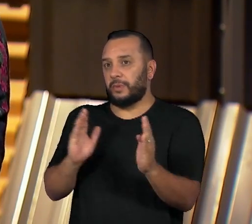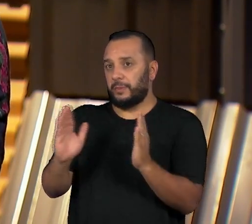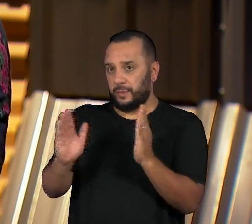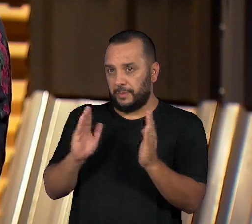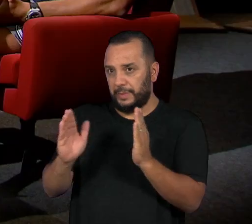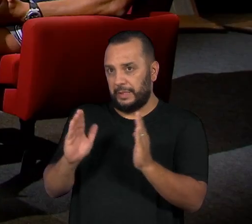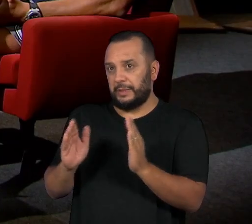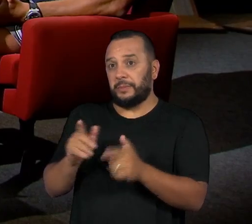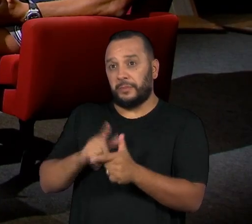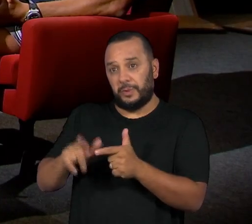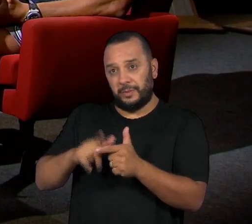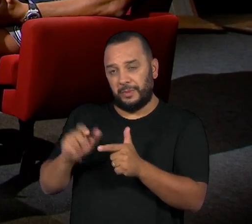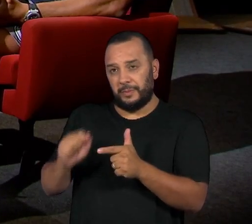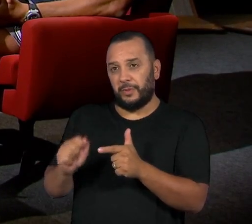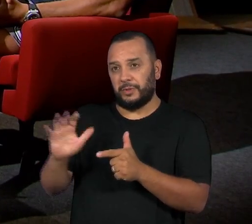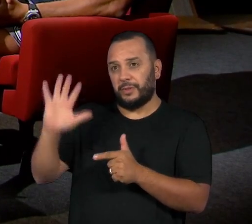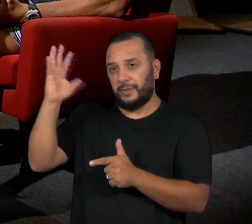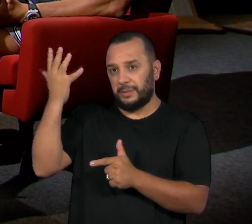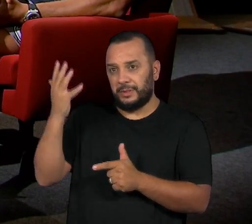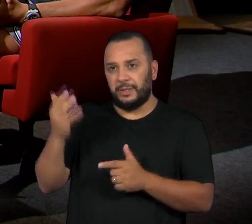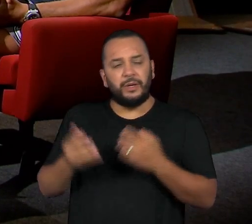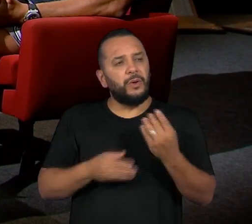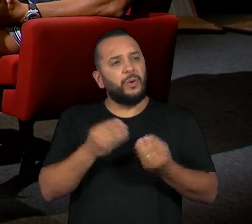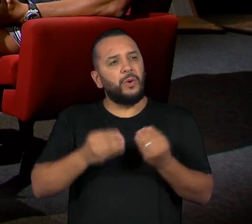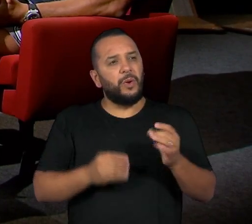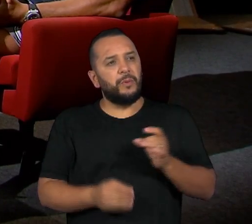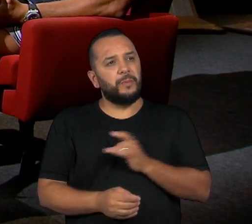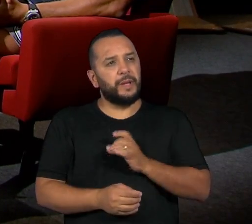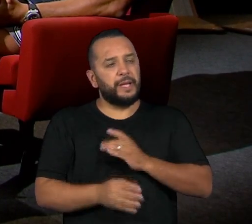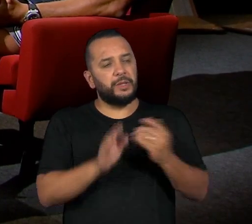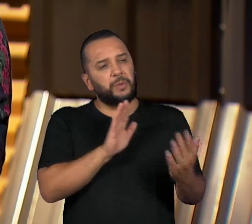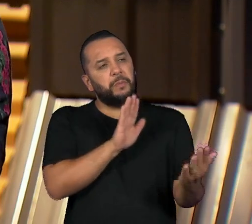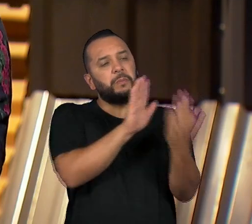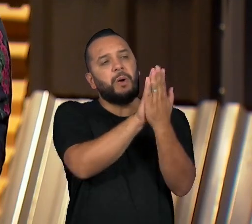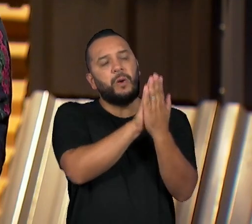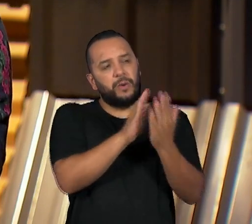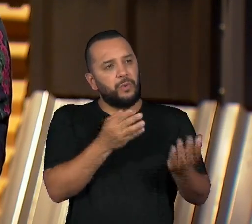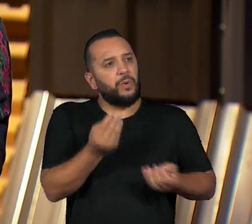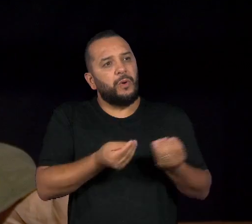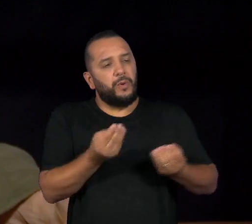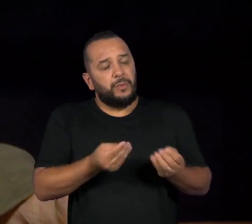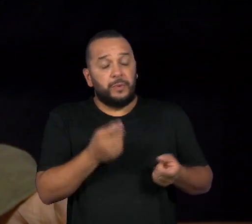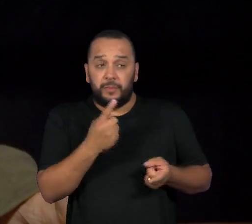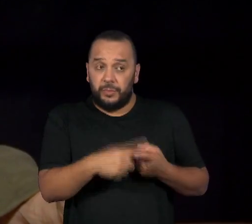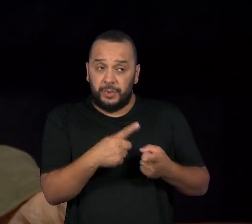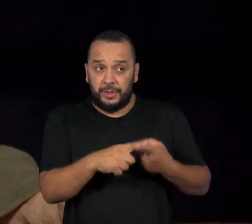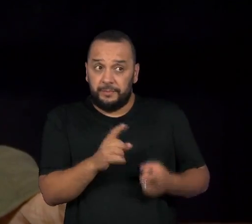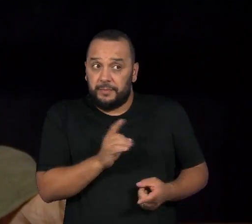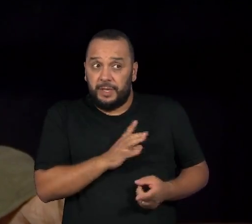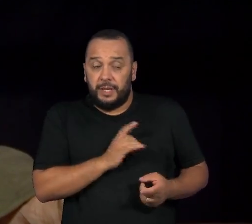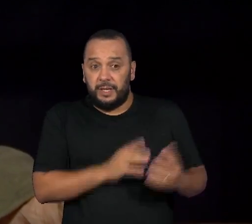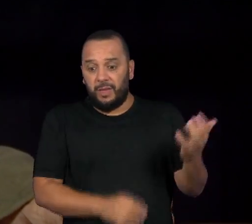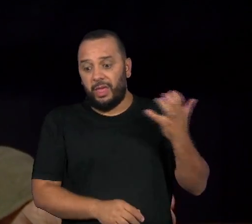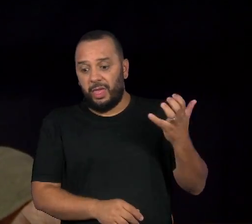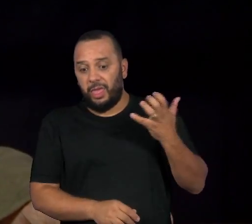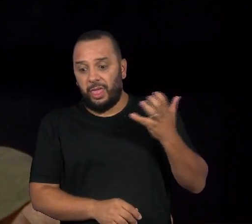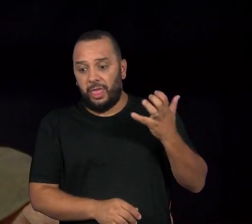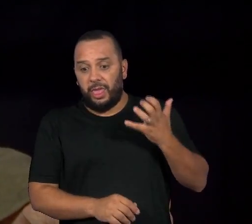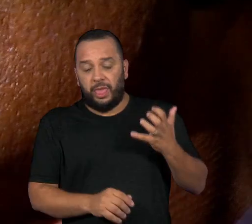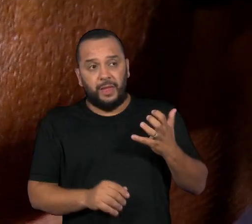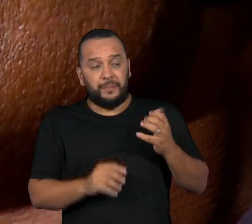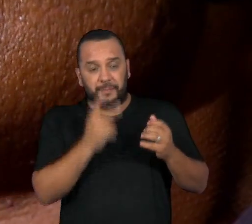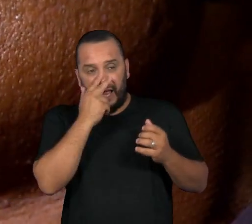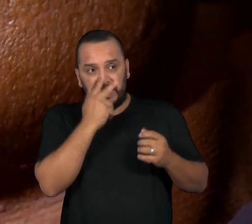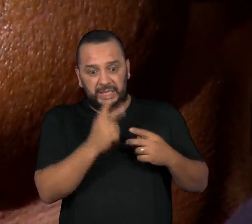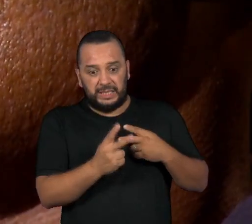em problema. E como encarar o medo? Porque o medo pode ser paralisante também, né? Ele é. Ele é. Ele